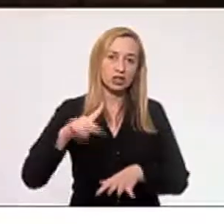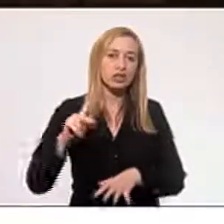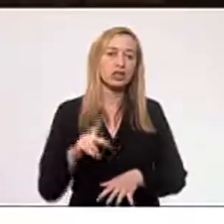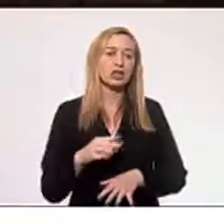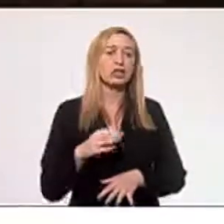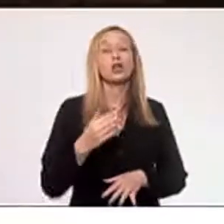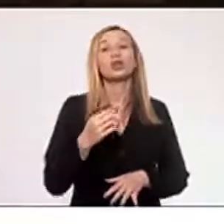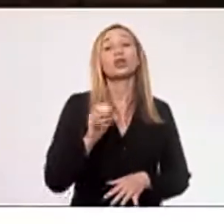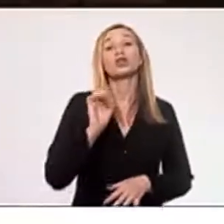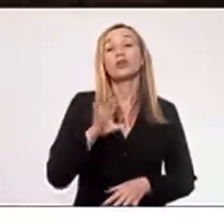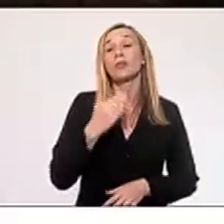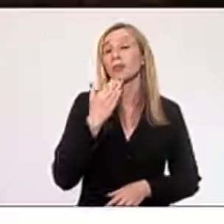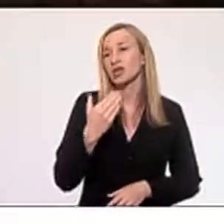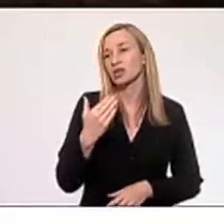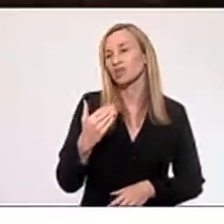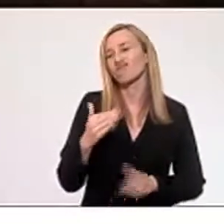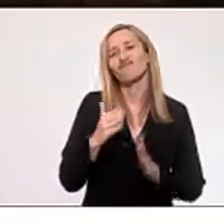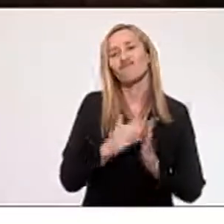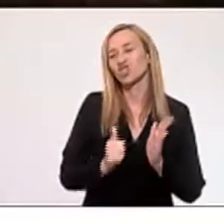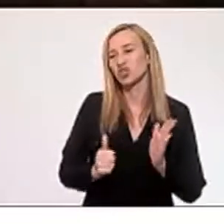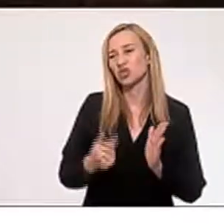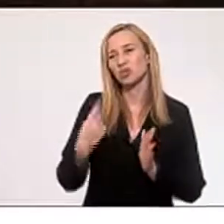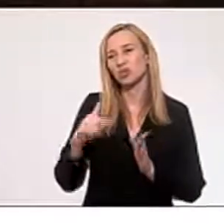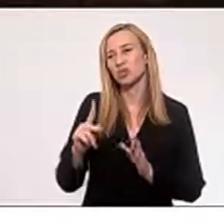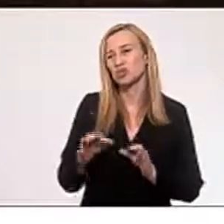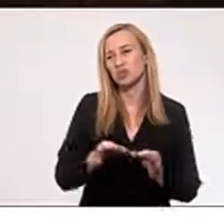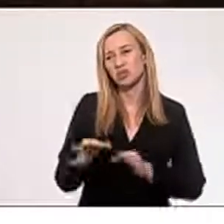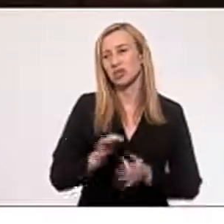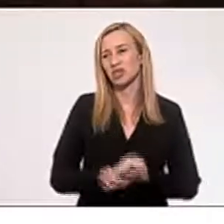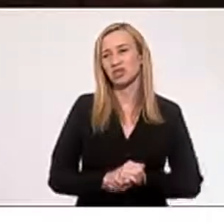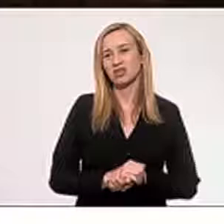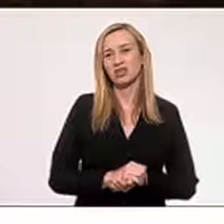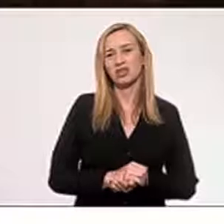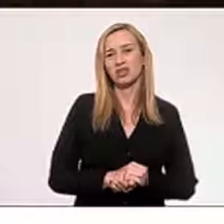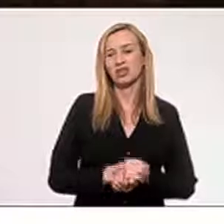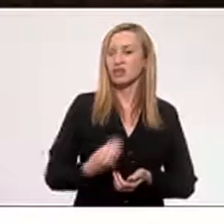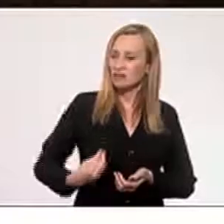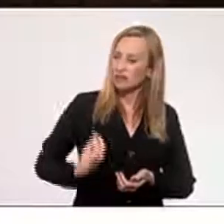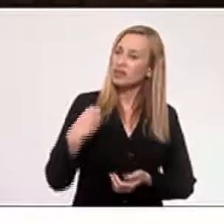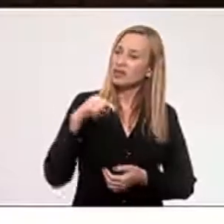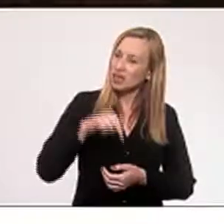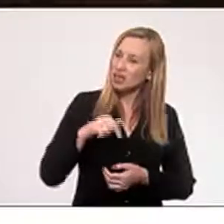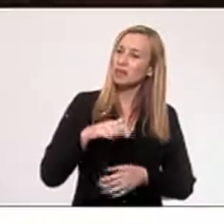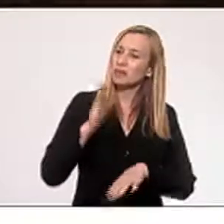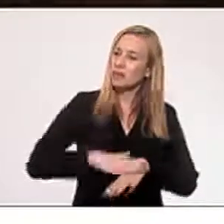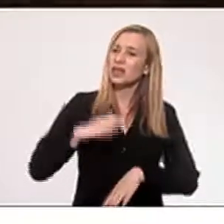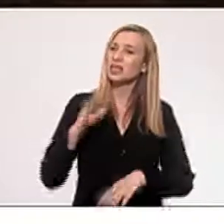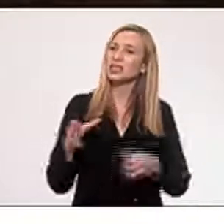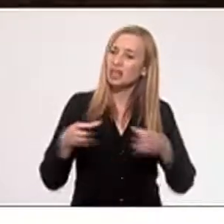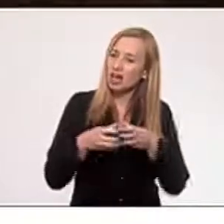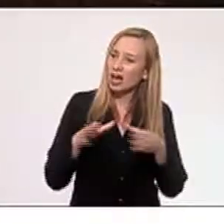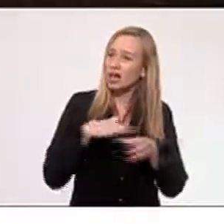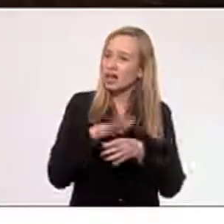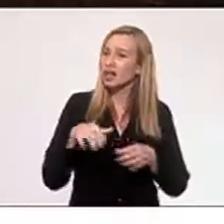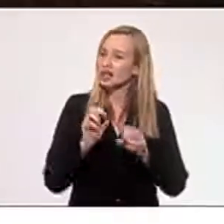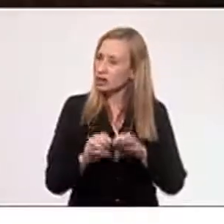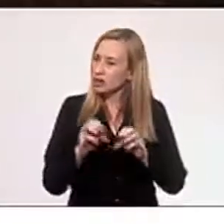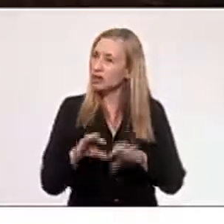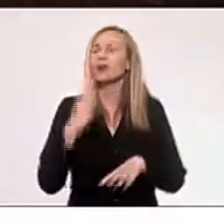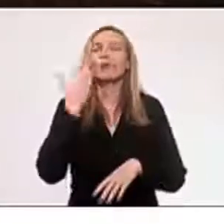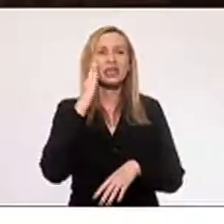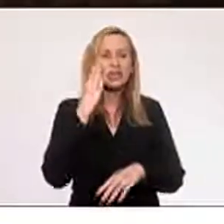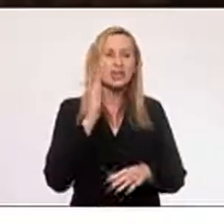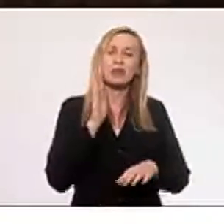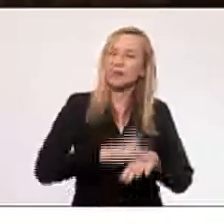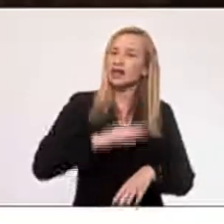deputado, retire o seu projeto de resolução. Retire e participe mais da Comissão de Educação, do qual o senhor é membro, mais da Comissão de Ciência e